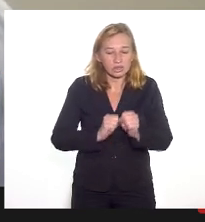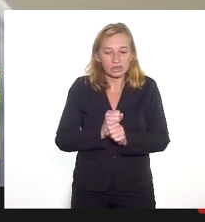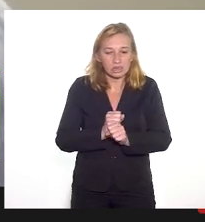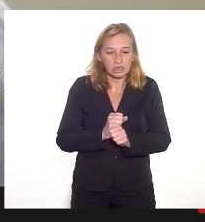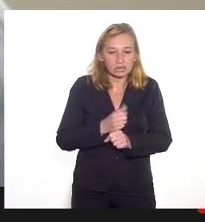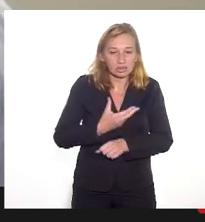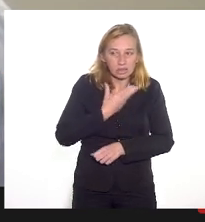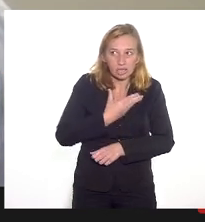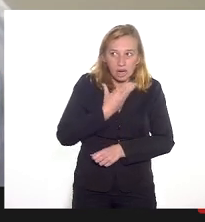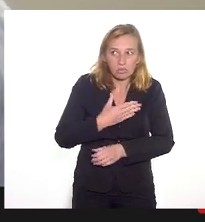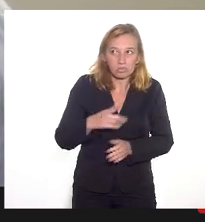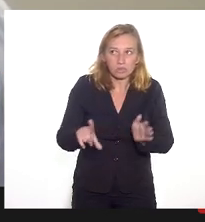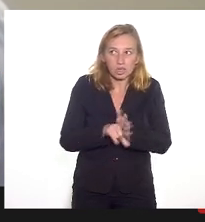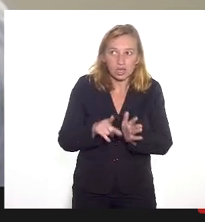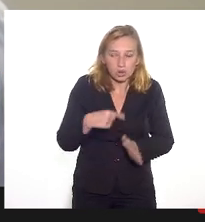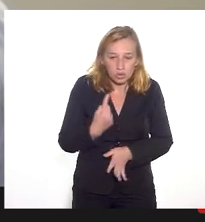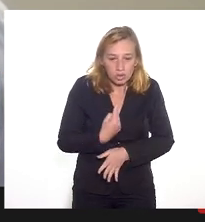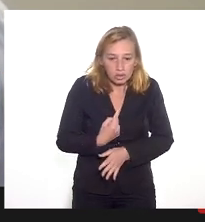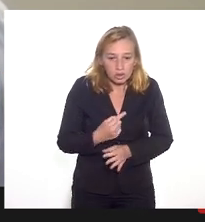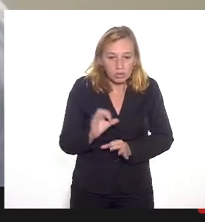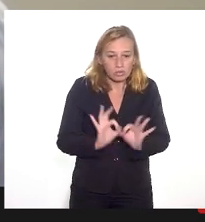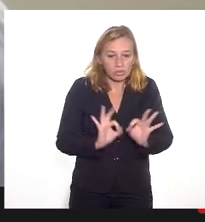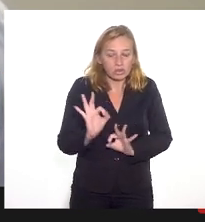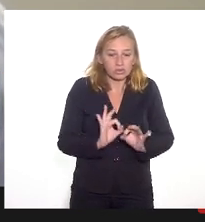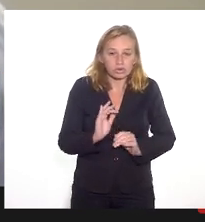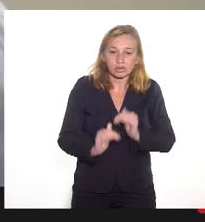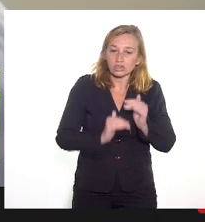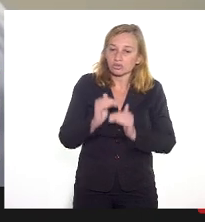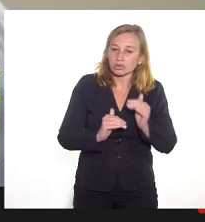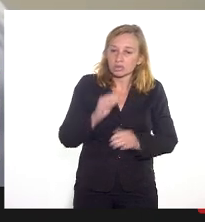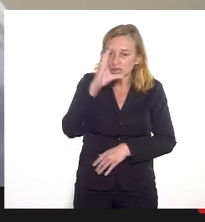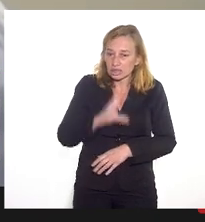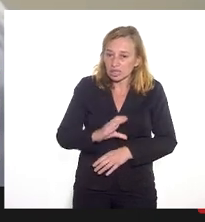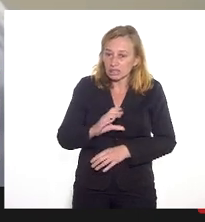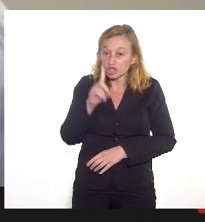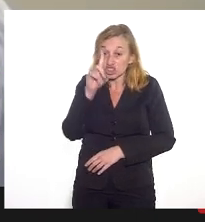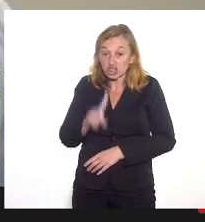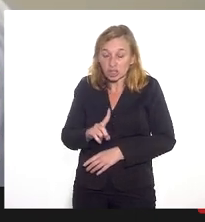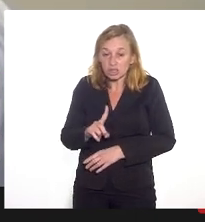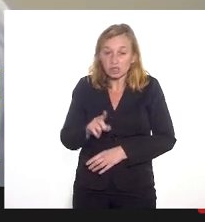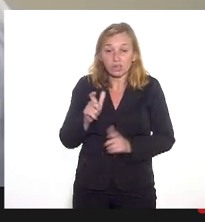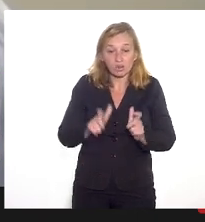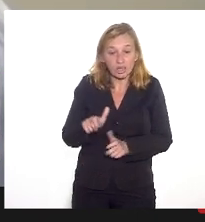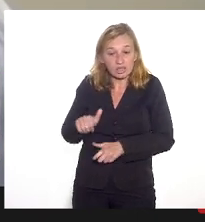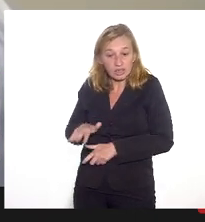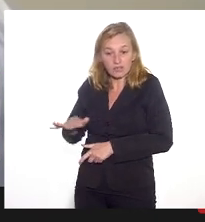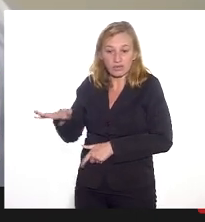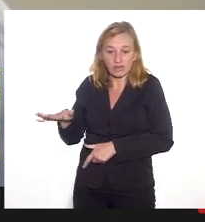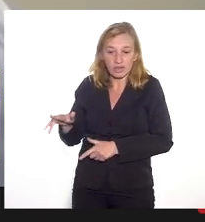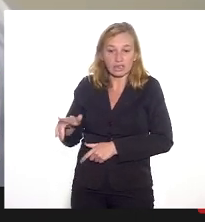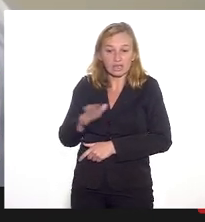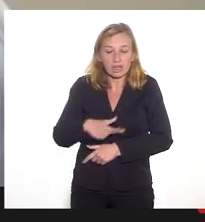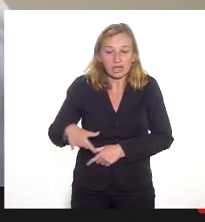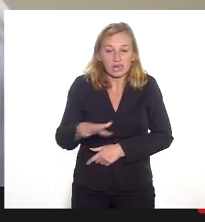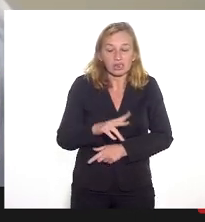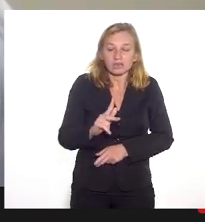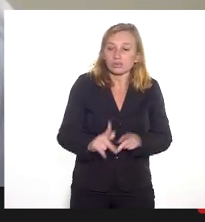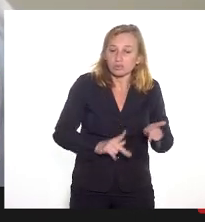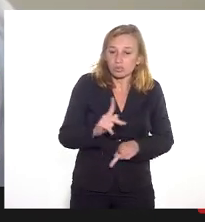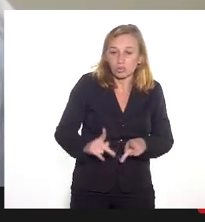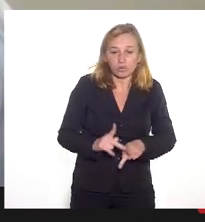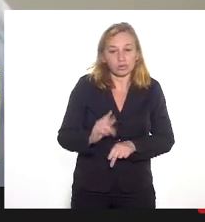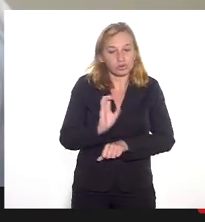nossa autoria, que institui um plano de desenvolvimento, cidadania e direitos em território de favela e demais áreas populares do Estado. E